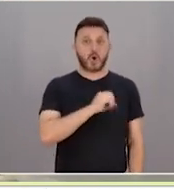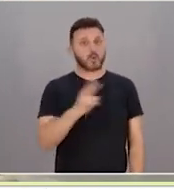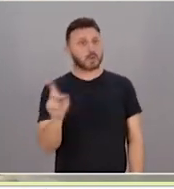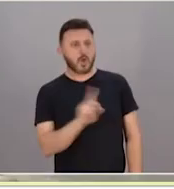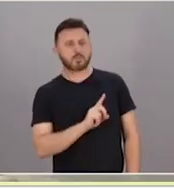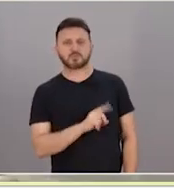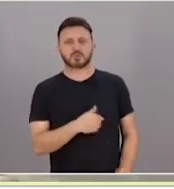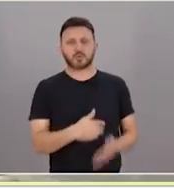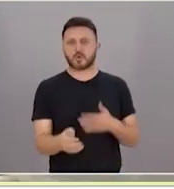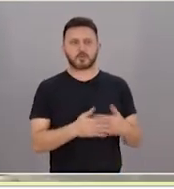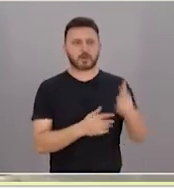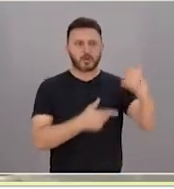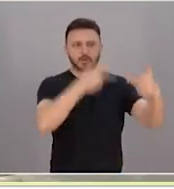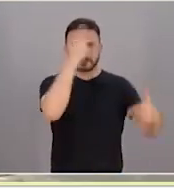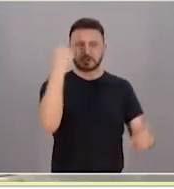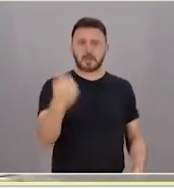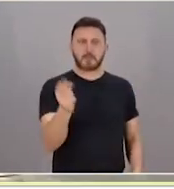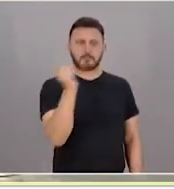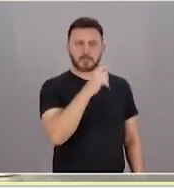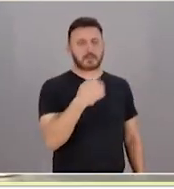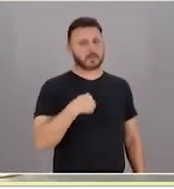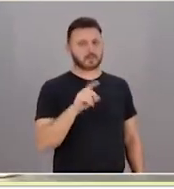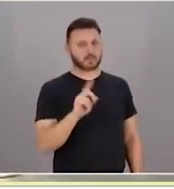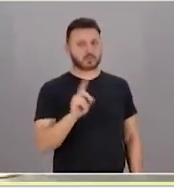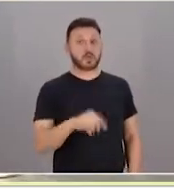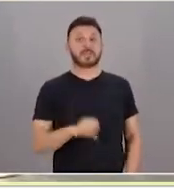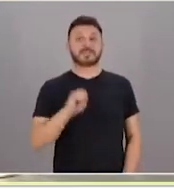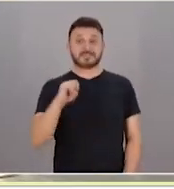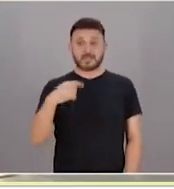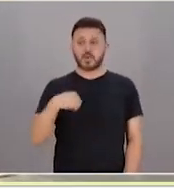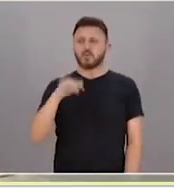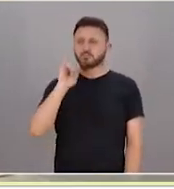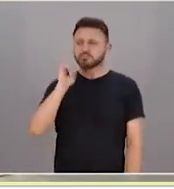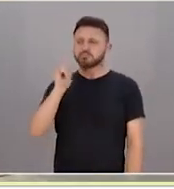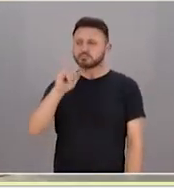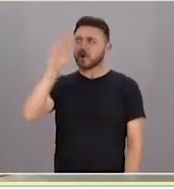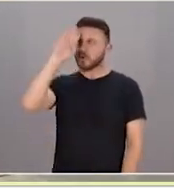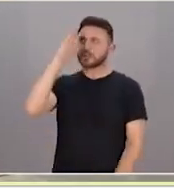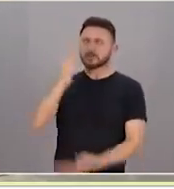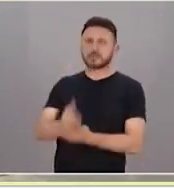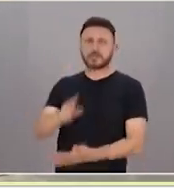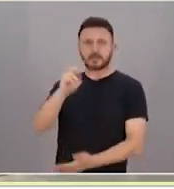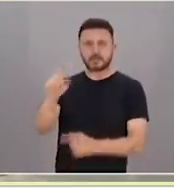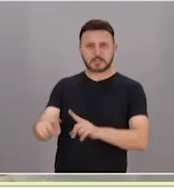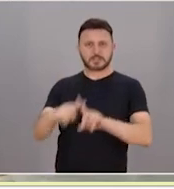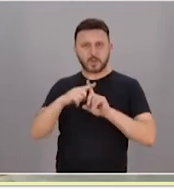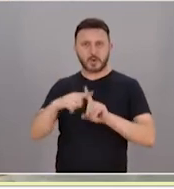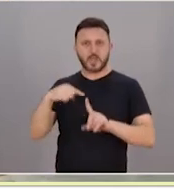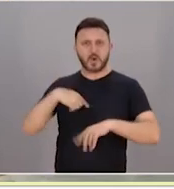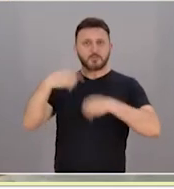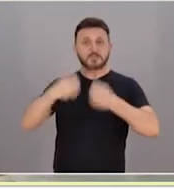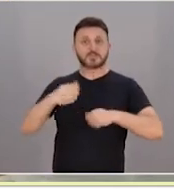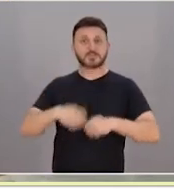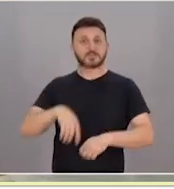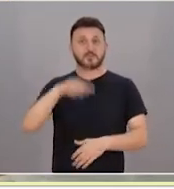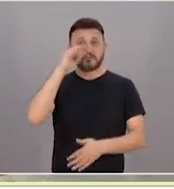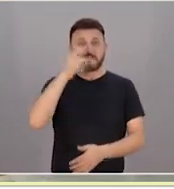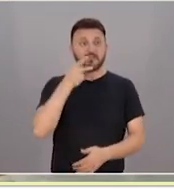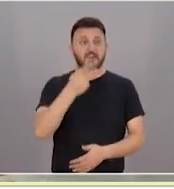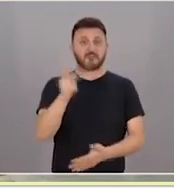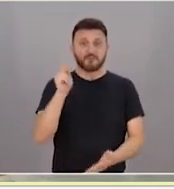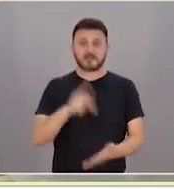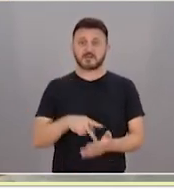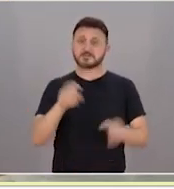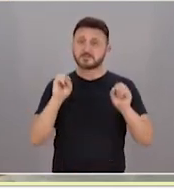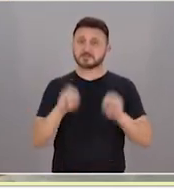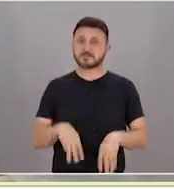Não importa que os outros mintam. Não, sim quando é sim, não quando é não. Se estende para tuas rodas de amigo. Das rodas de amigo